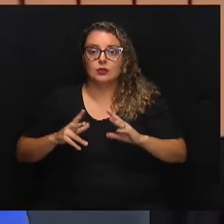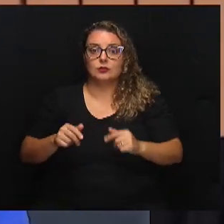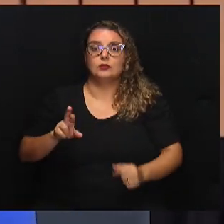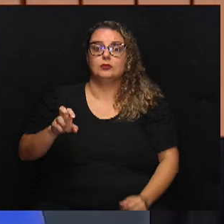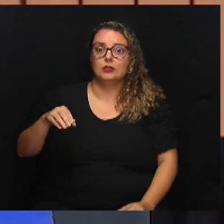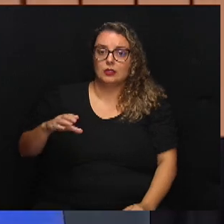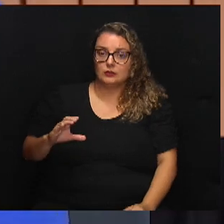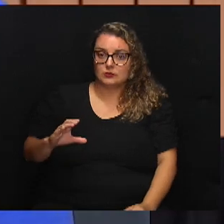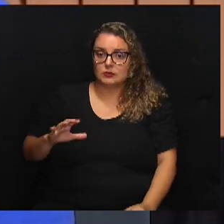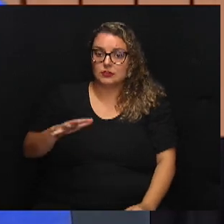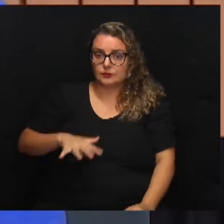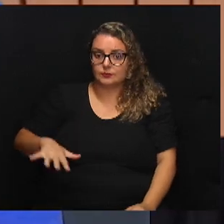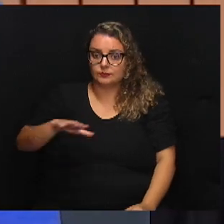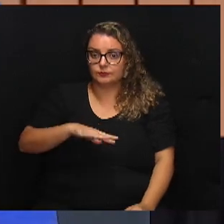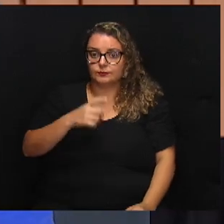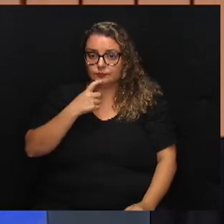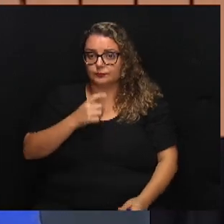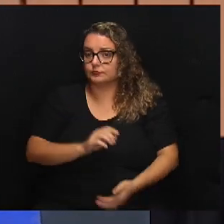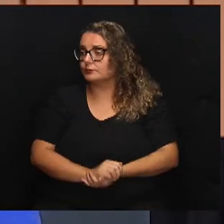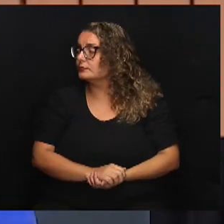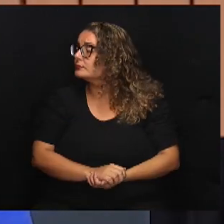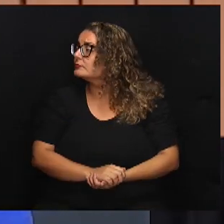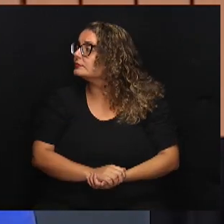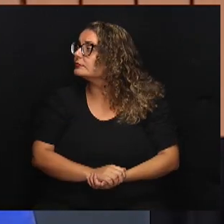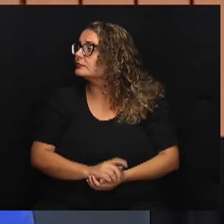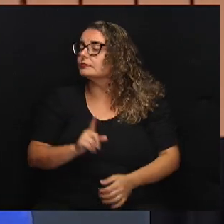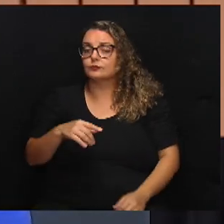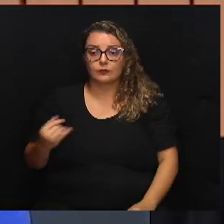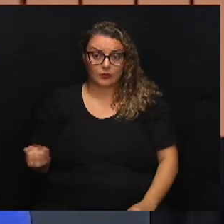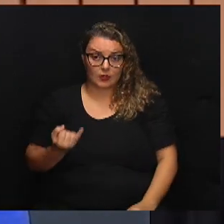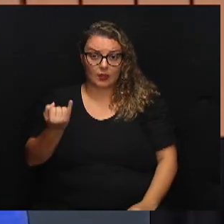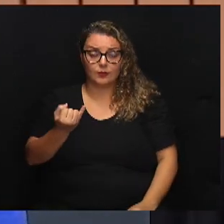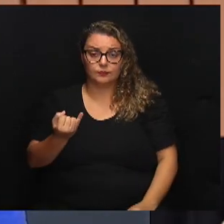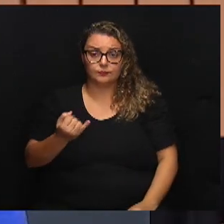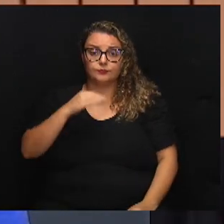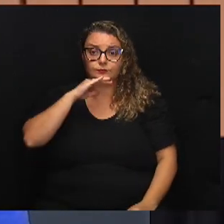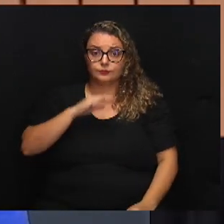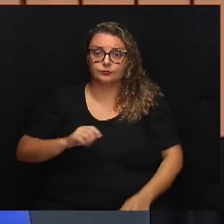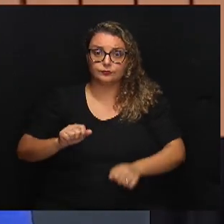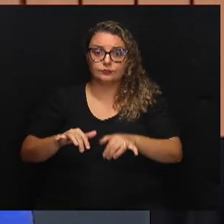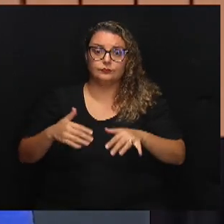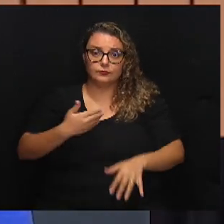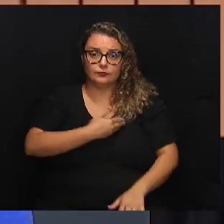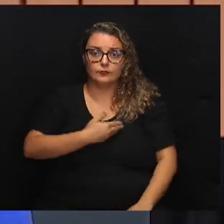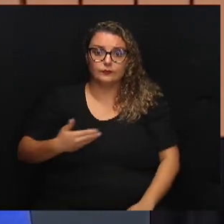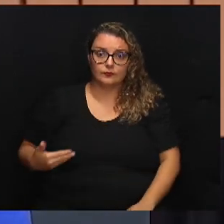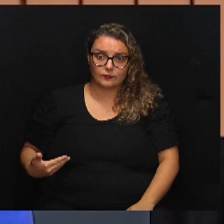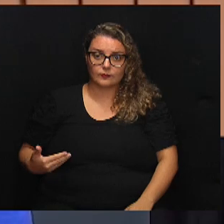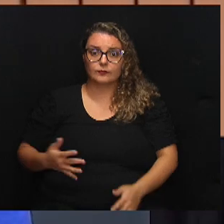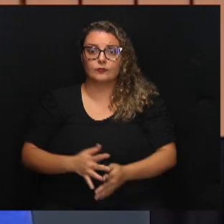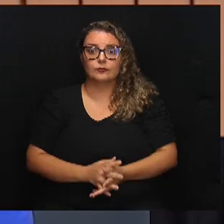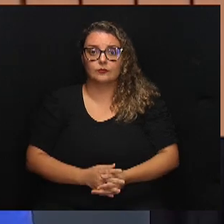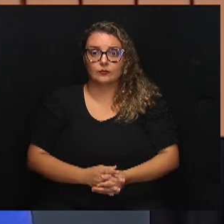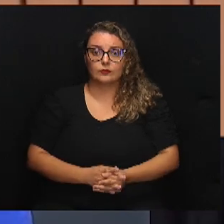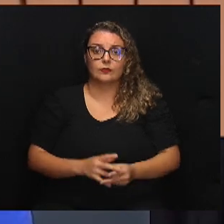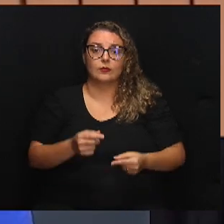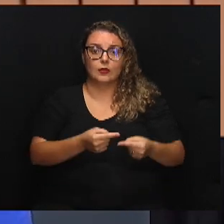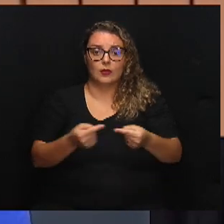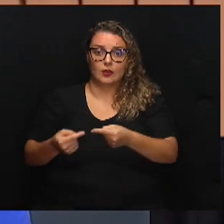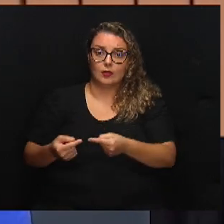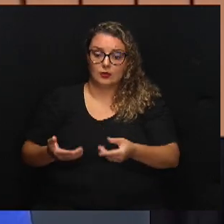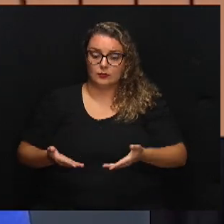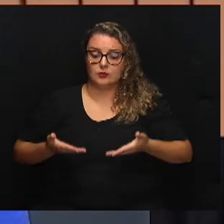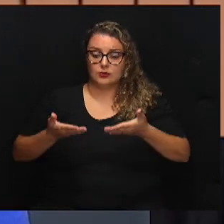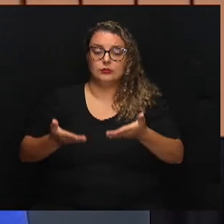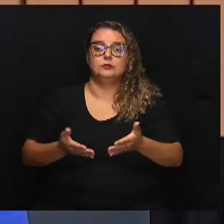de Campinas. É muito importante essa tarde, essa audiência pública, para discutir e